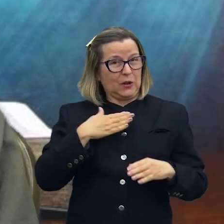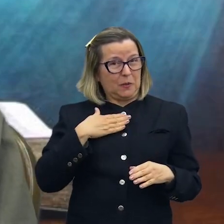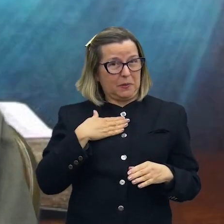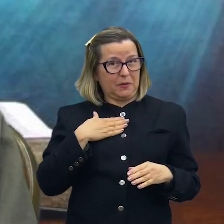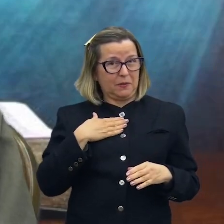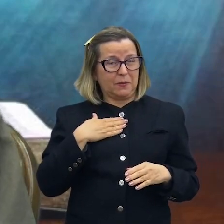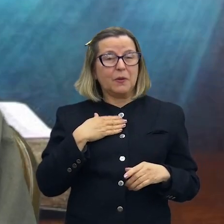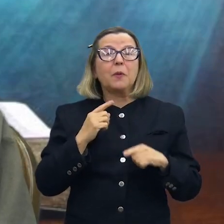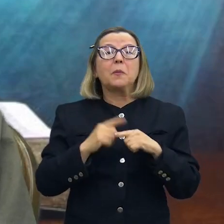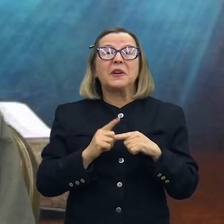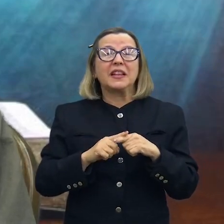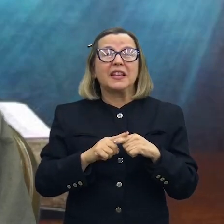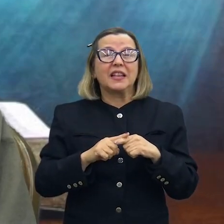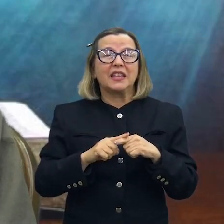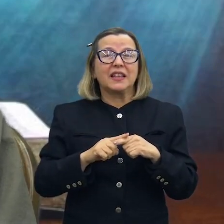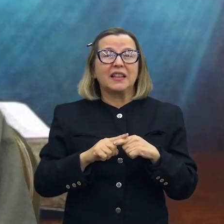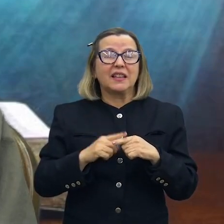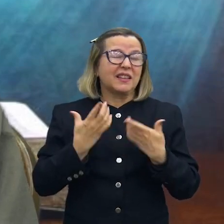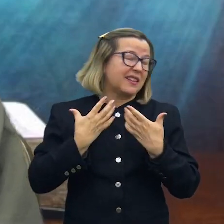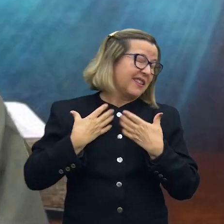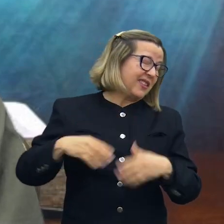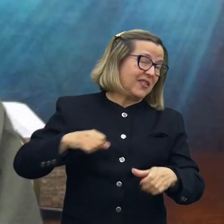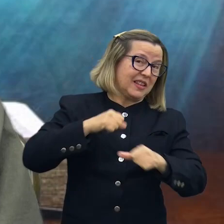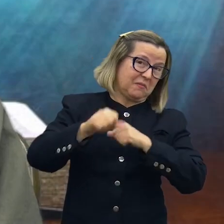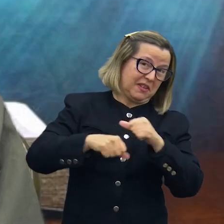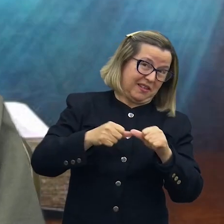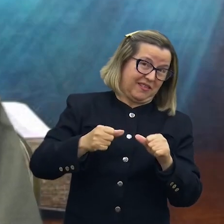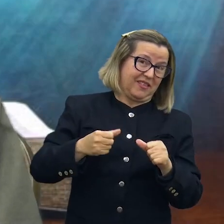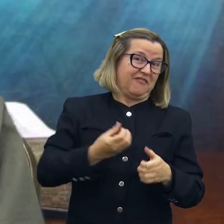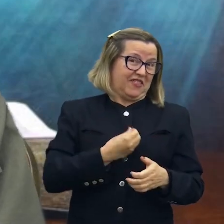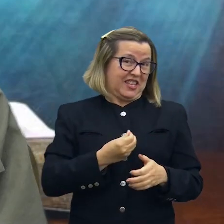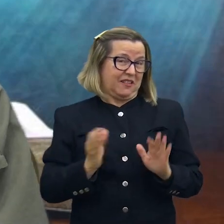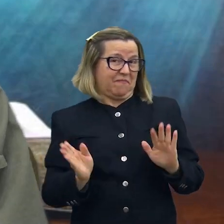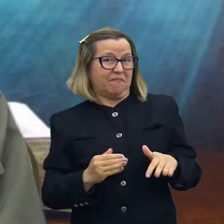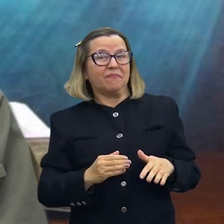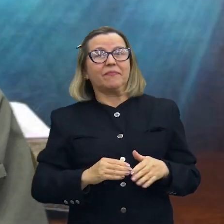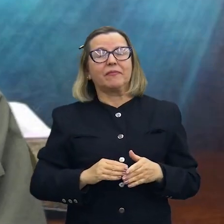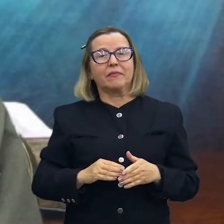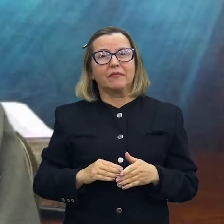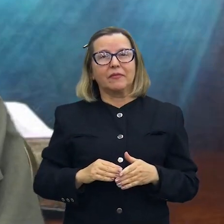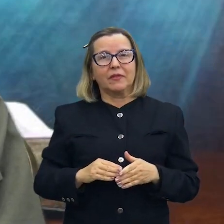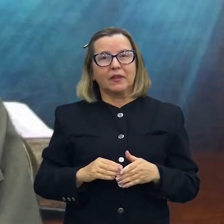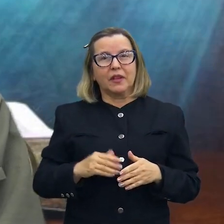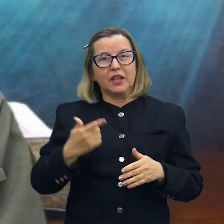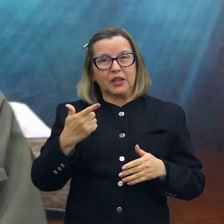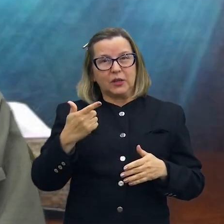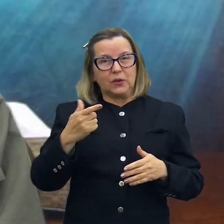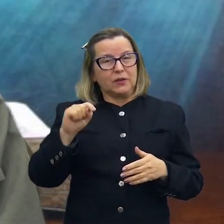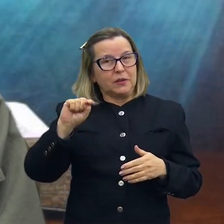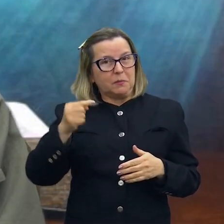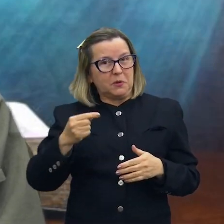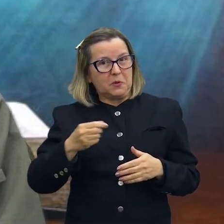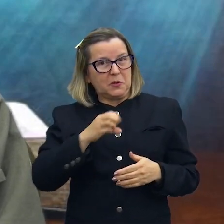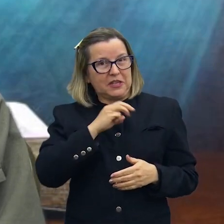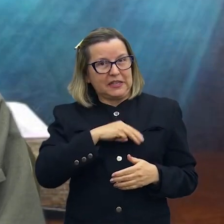engolir. Pensa bem isso. R$2.000 de salário e assume a prestação de